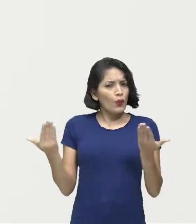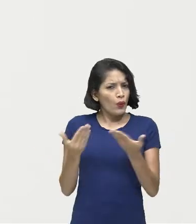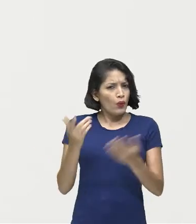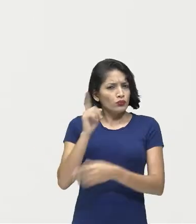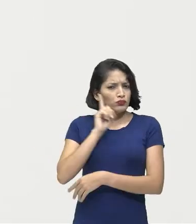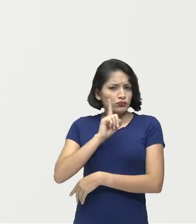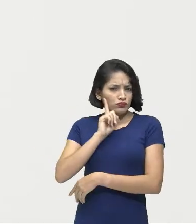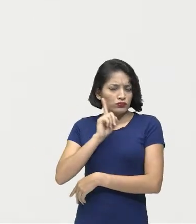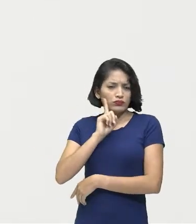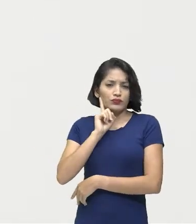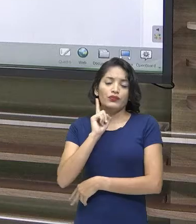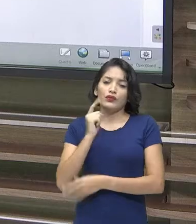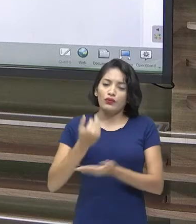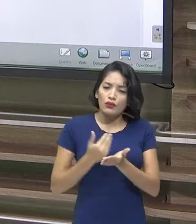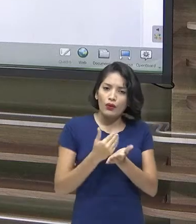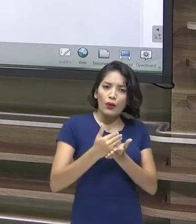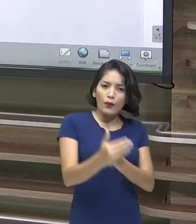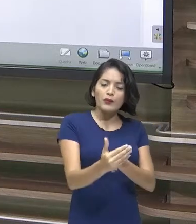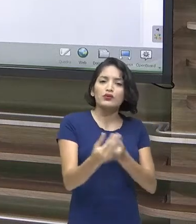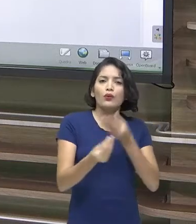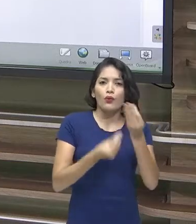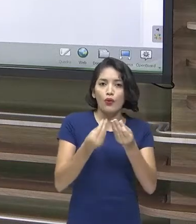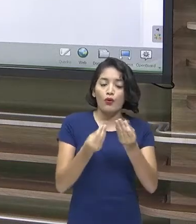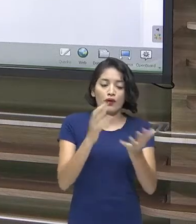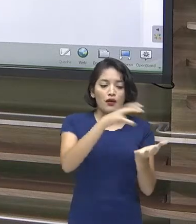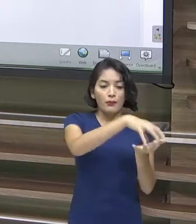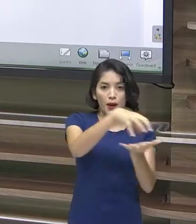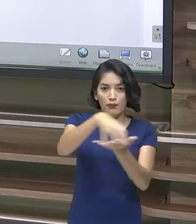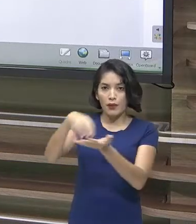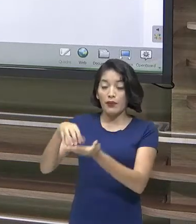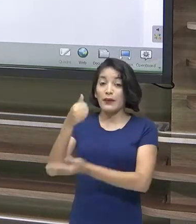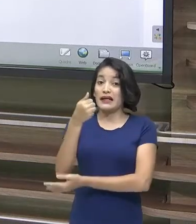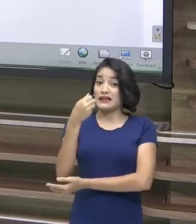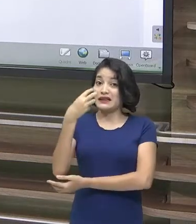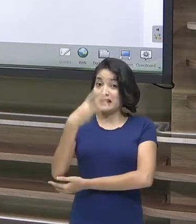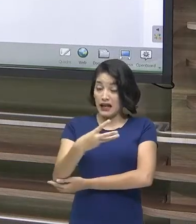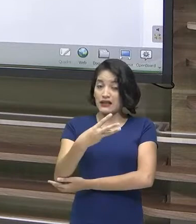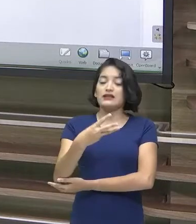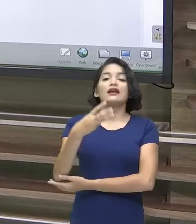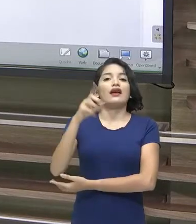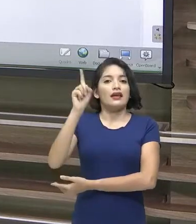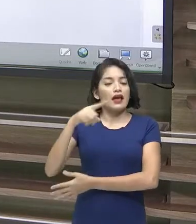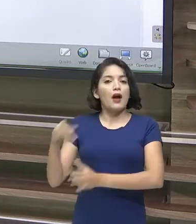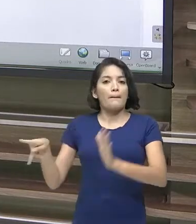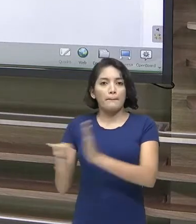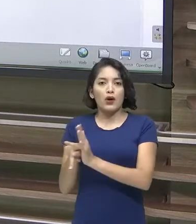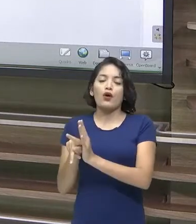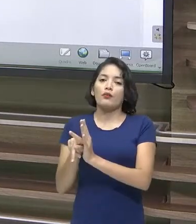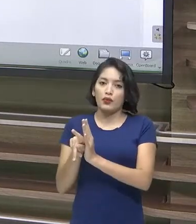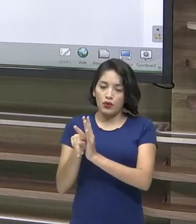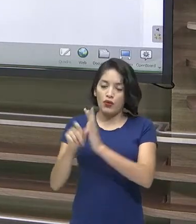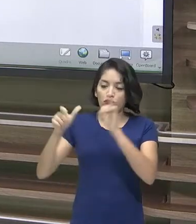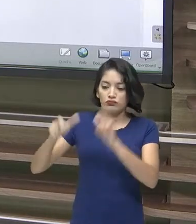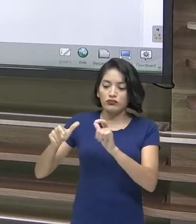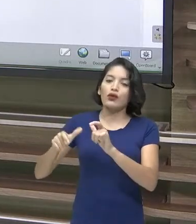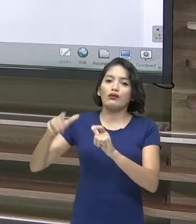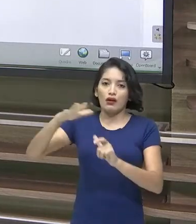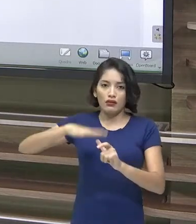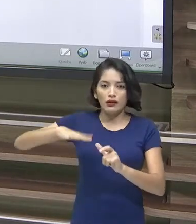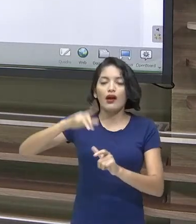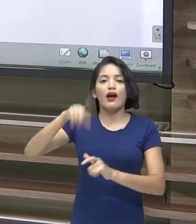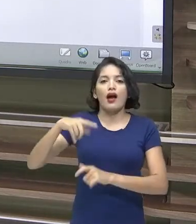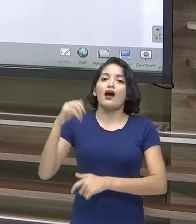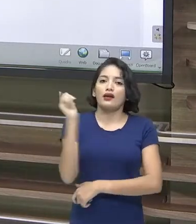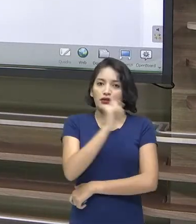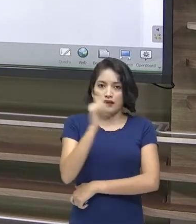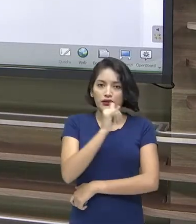Unidos foi inicialmente formado por 13 colônias que pertenciam a uma metrópole chamada Inglaterra, tudo bem?